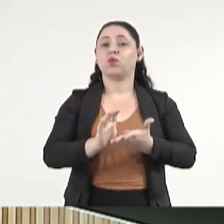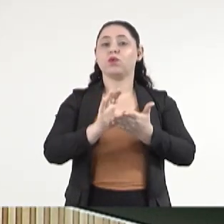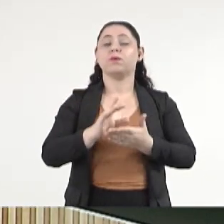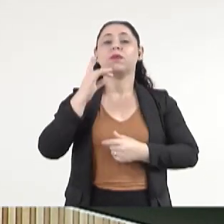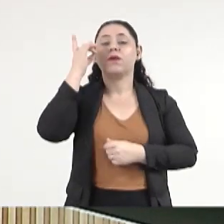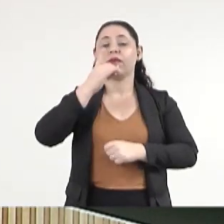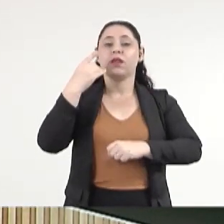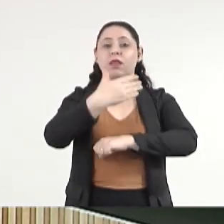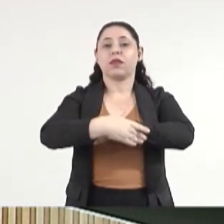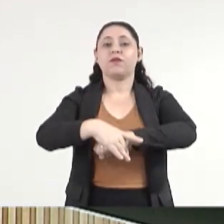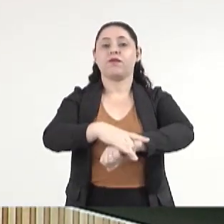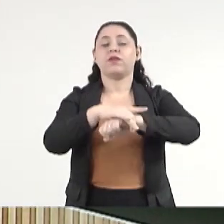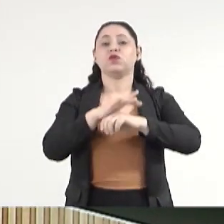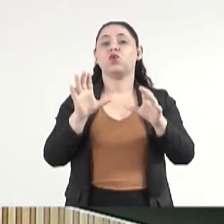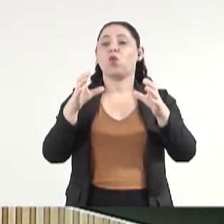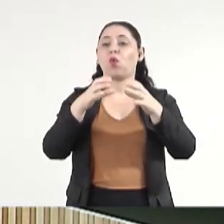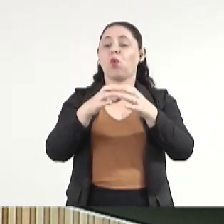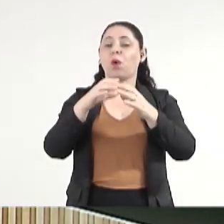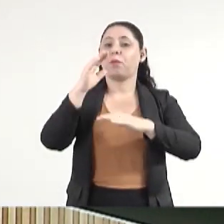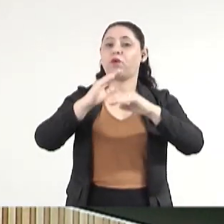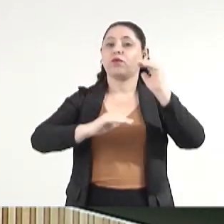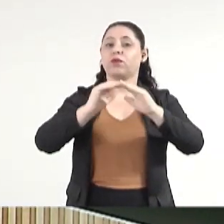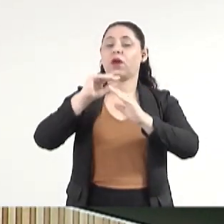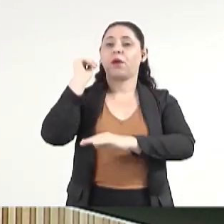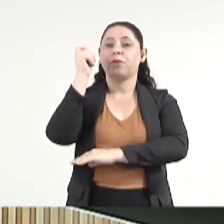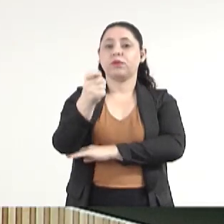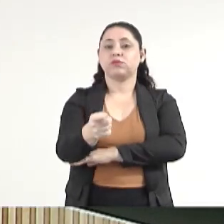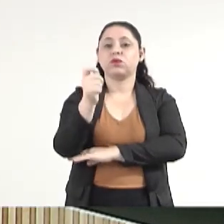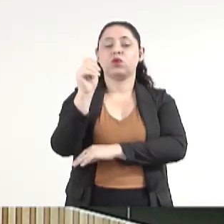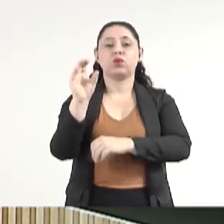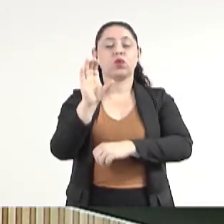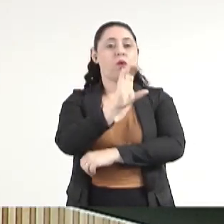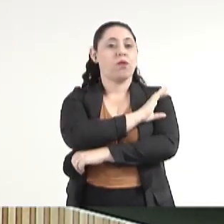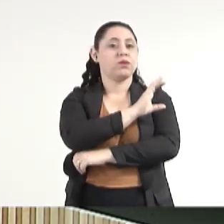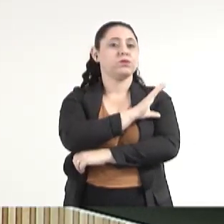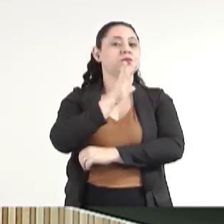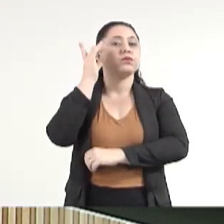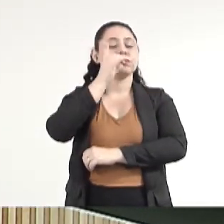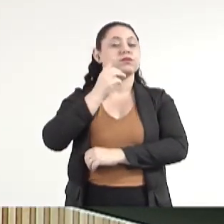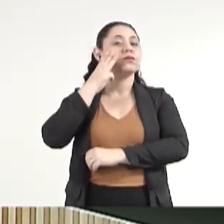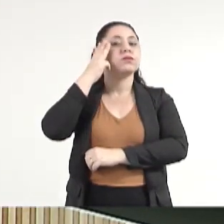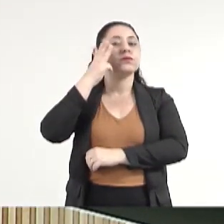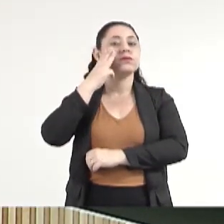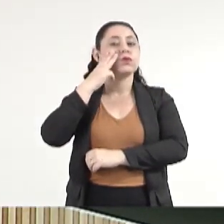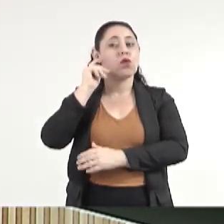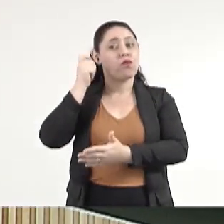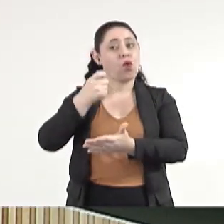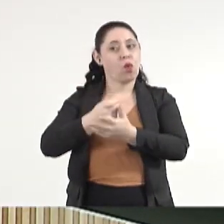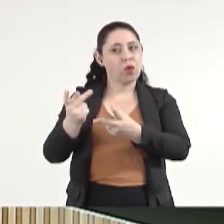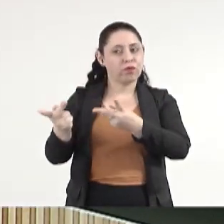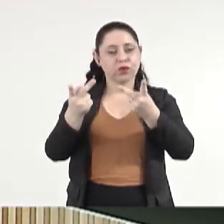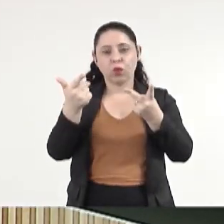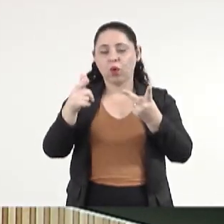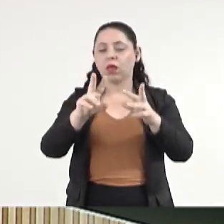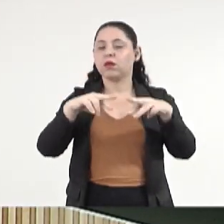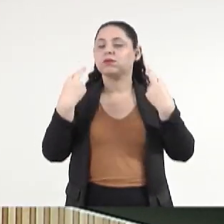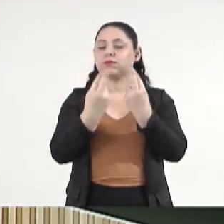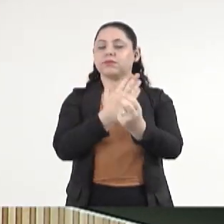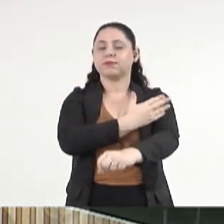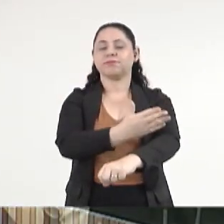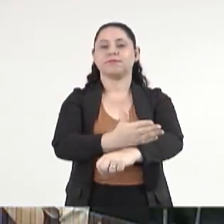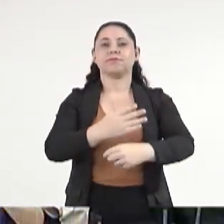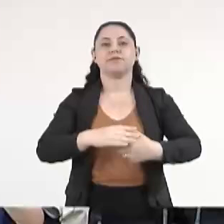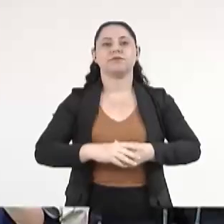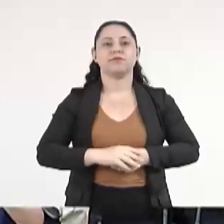Frente Parlamentar em Defesa da Cadeia da Pesca, que é coordenada pela deputada Mara Caseira, que reforçou o convite na sessão de